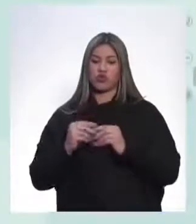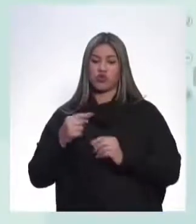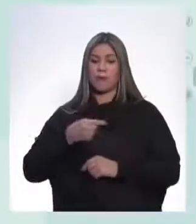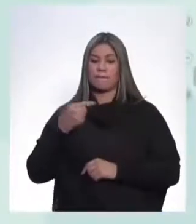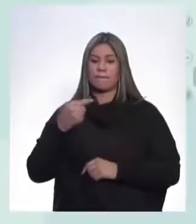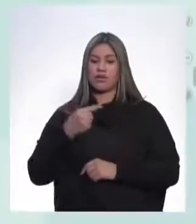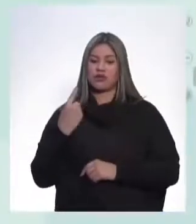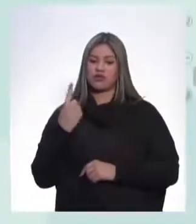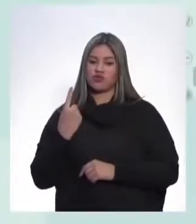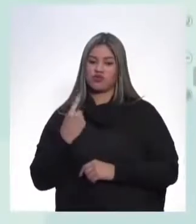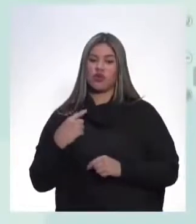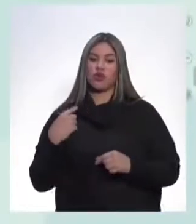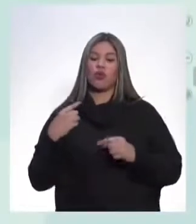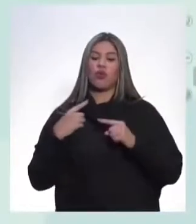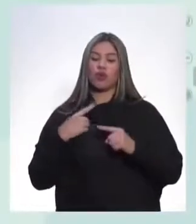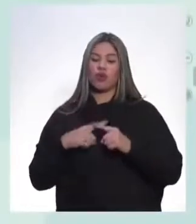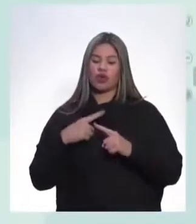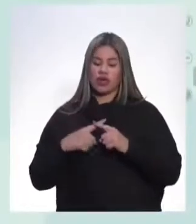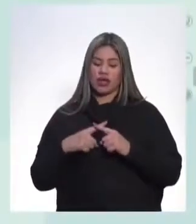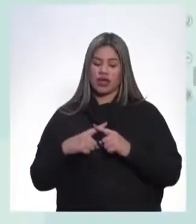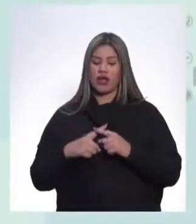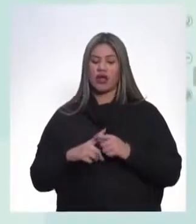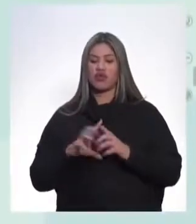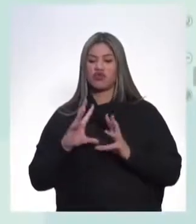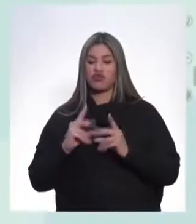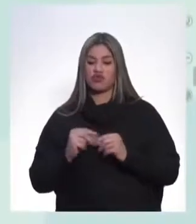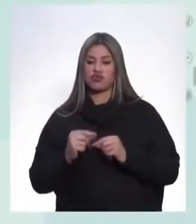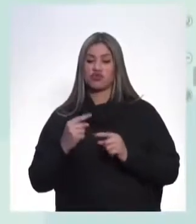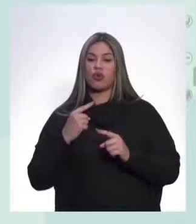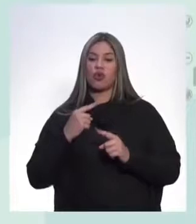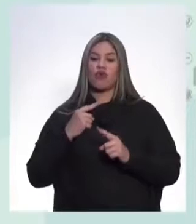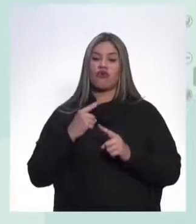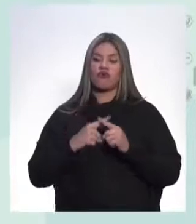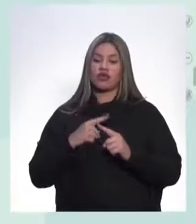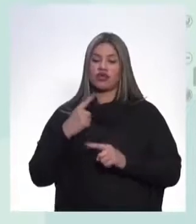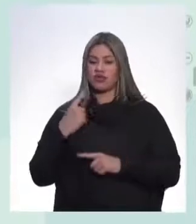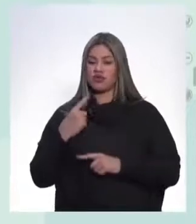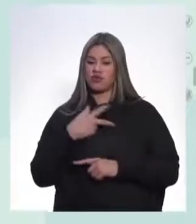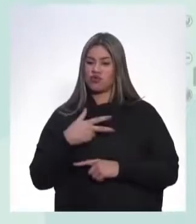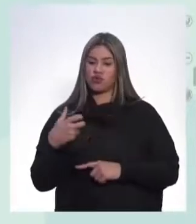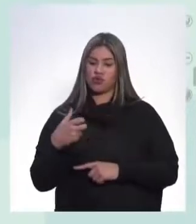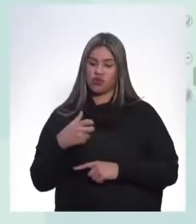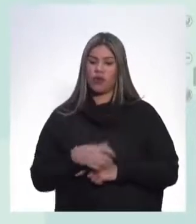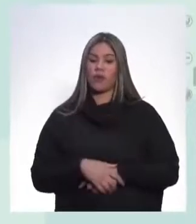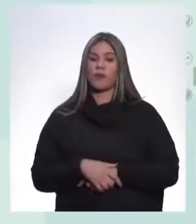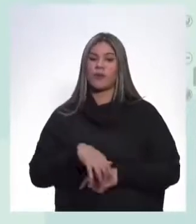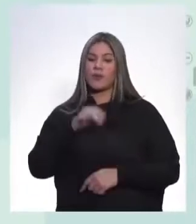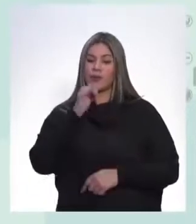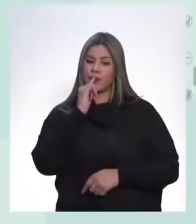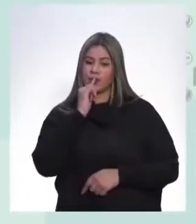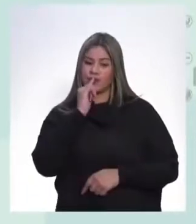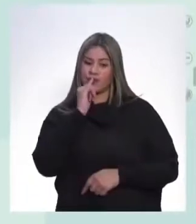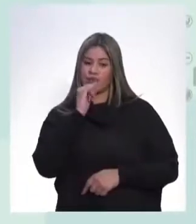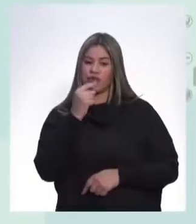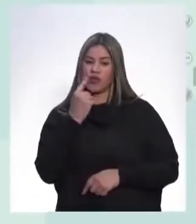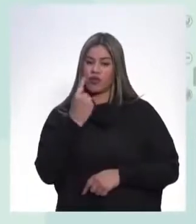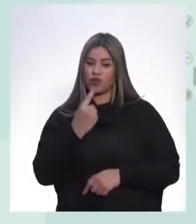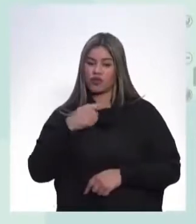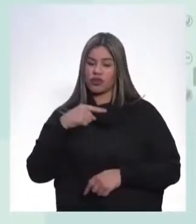quê? Todo número vezes 1 é ele mesmo. Se o 1 está negativo, eu faço a regra de